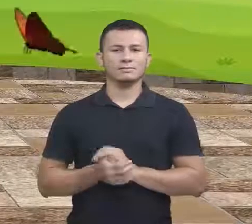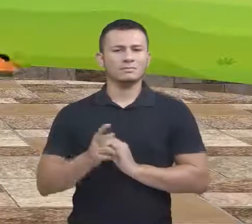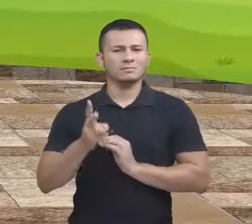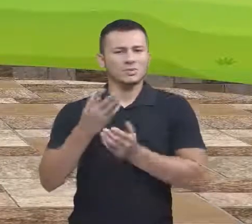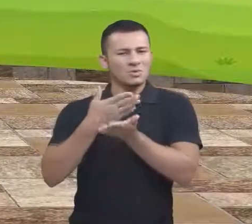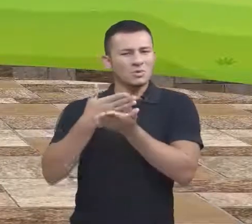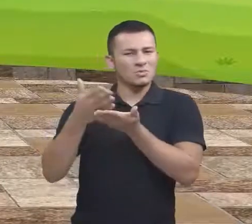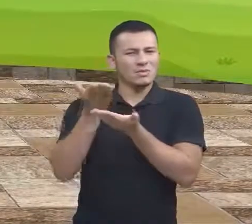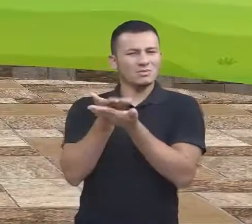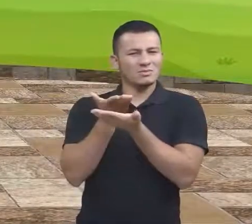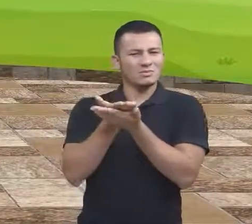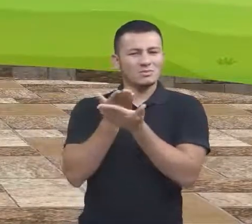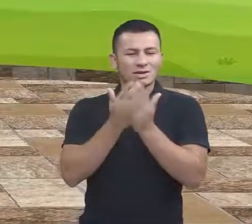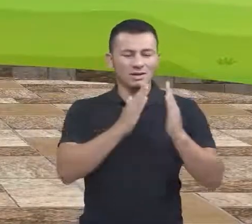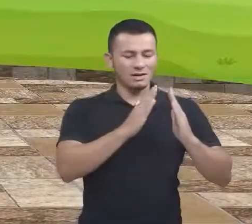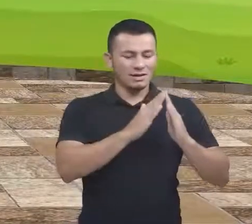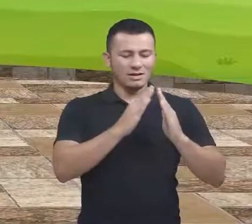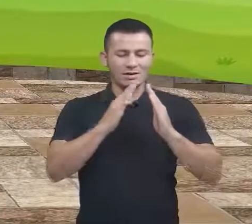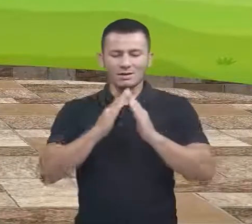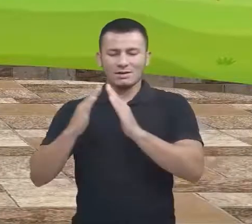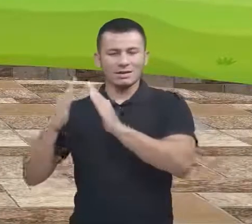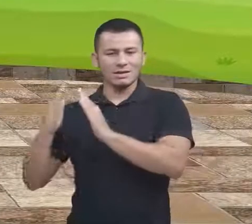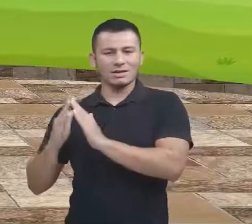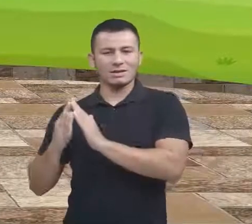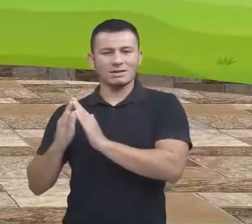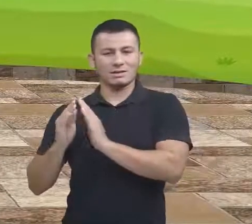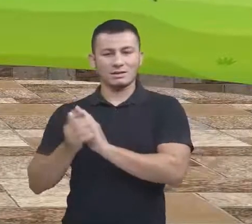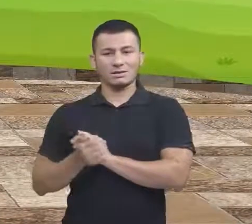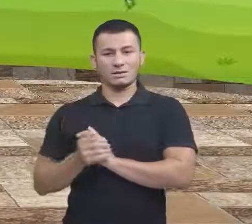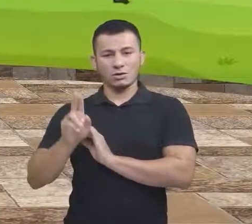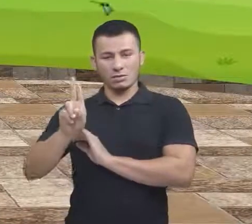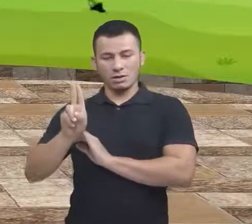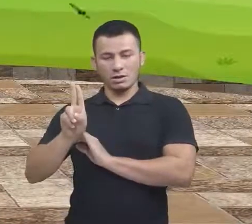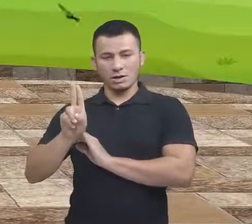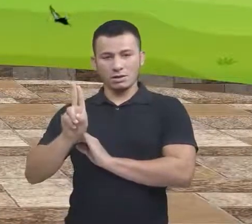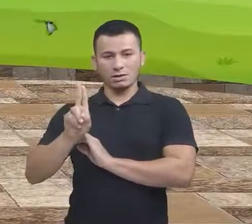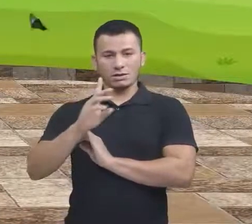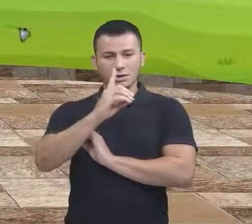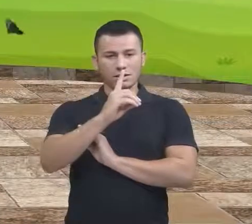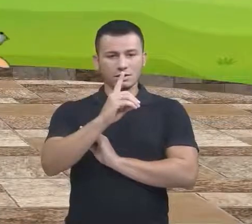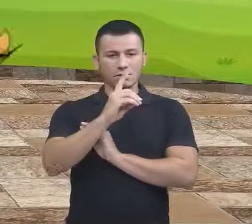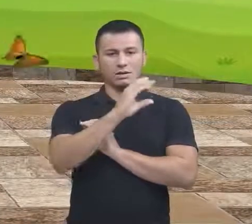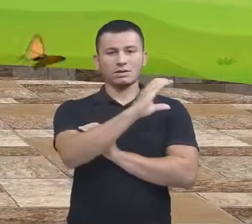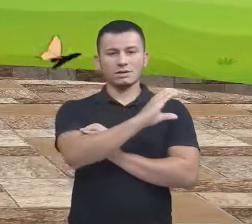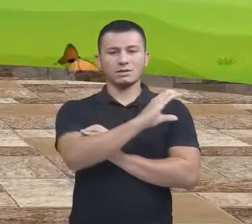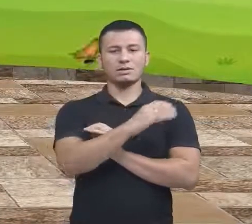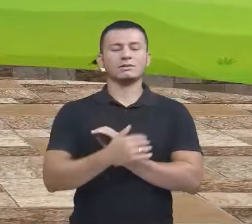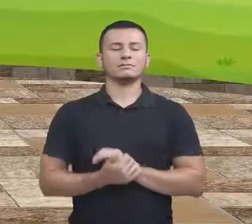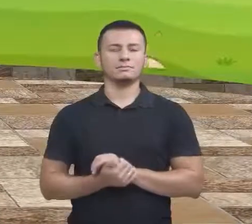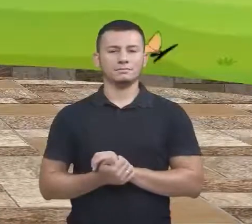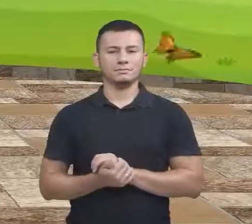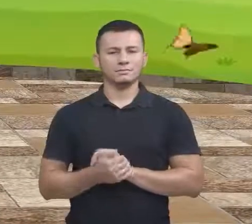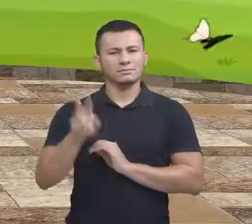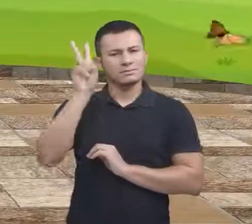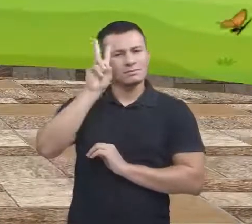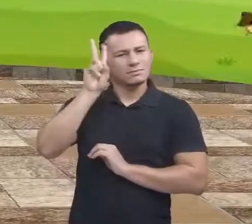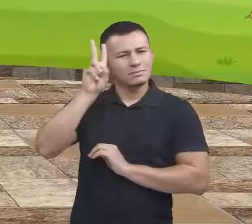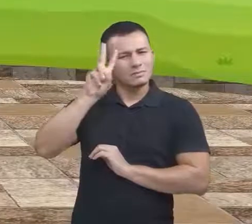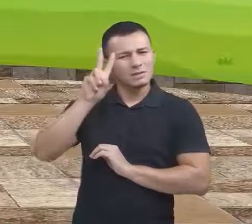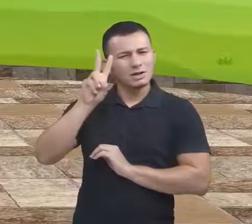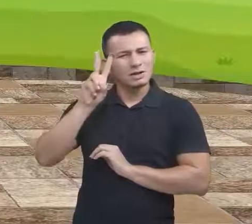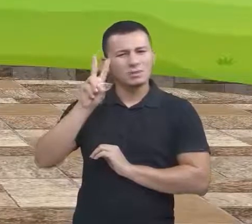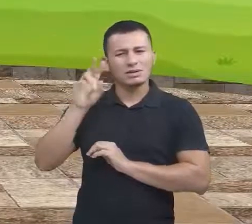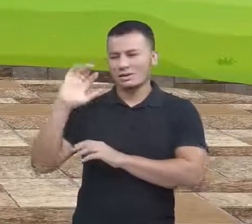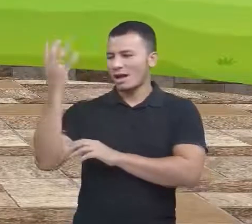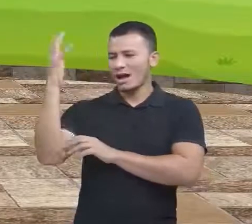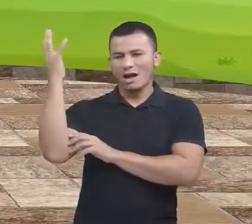aula com as casinhas da unidade da dezena e da centena lembra você das Casinhas mesmo